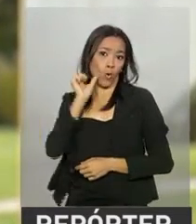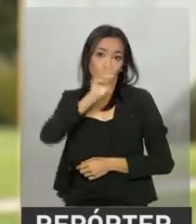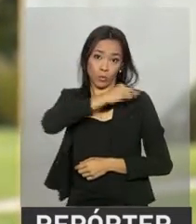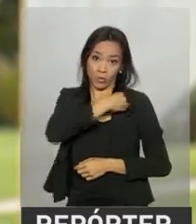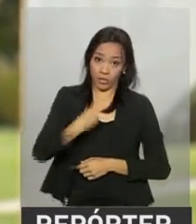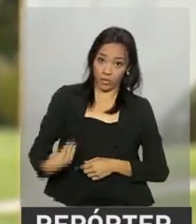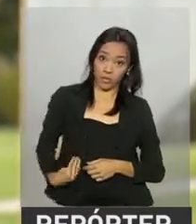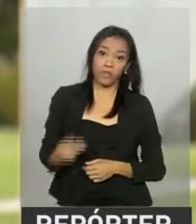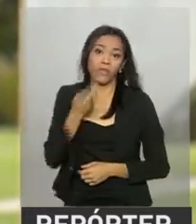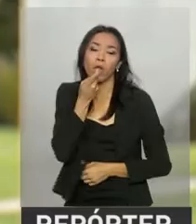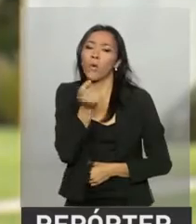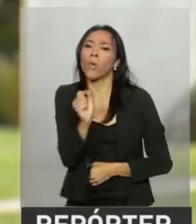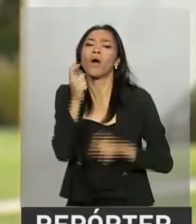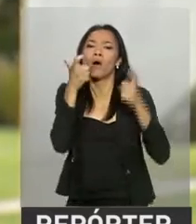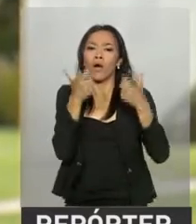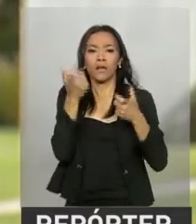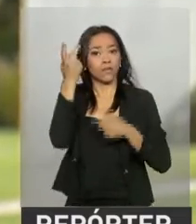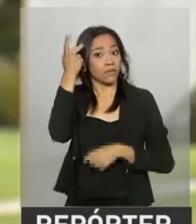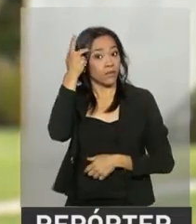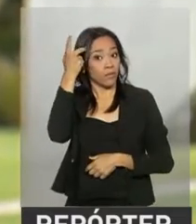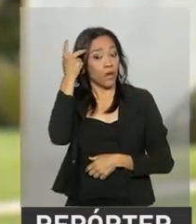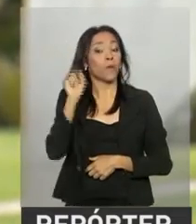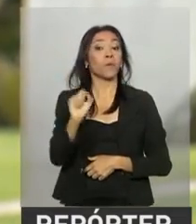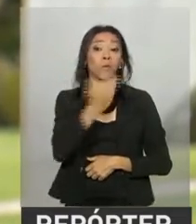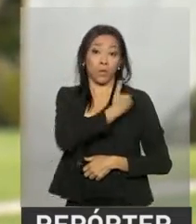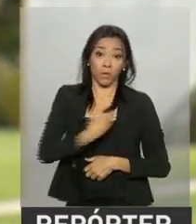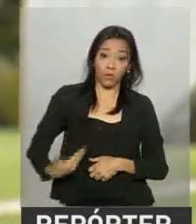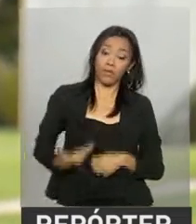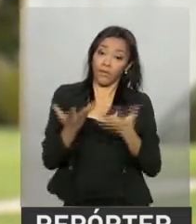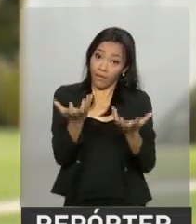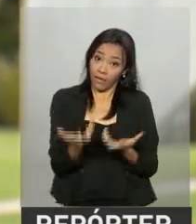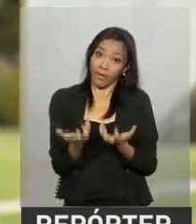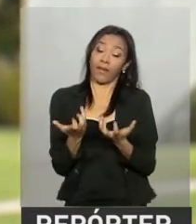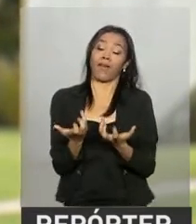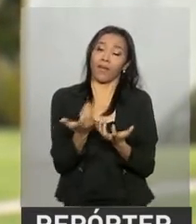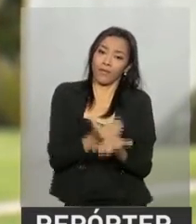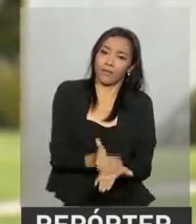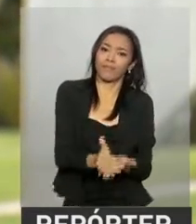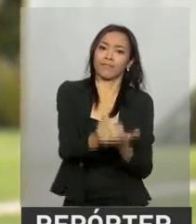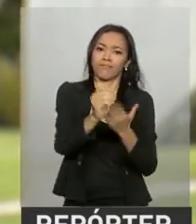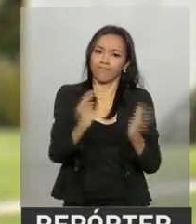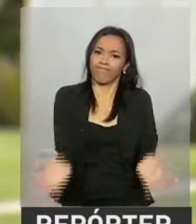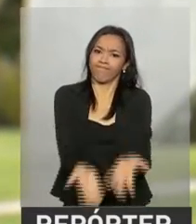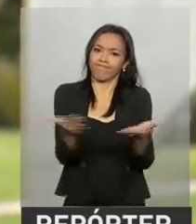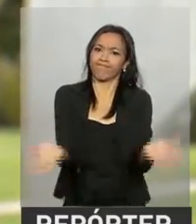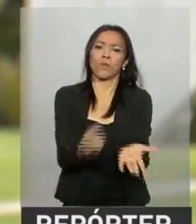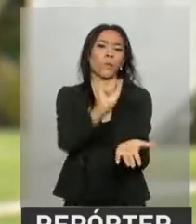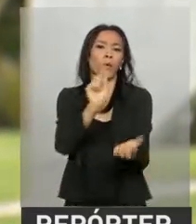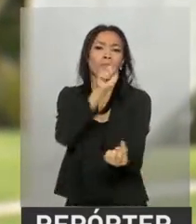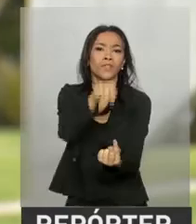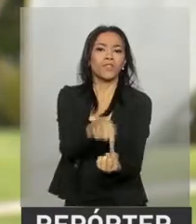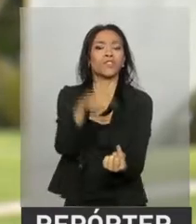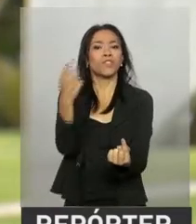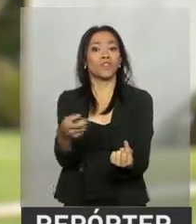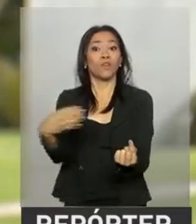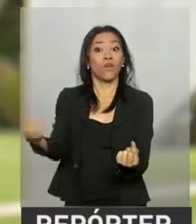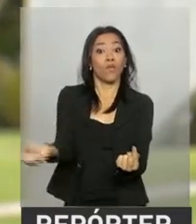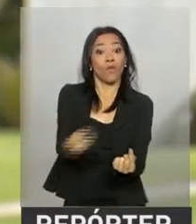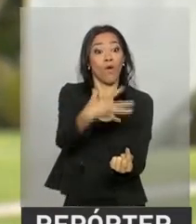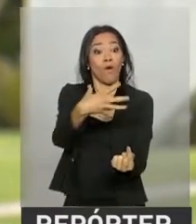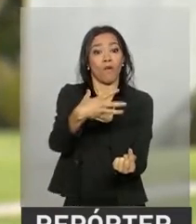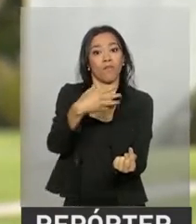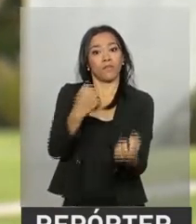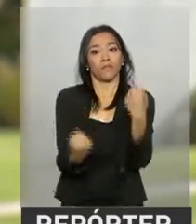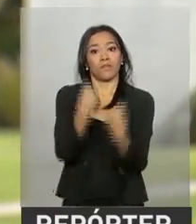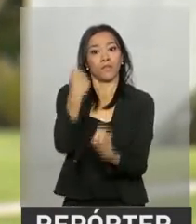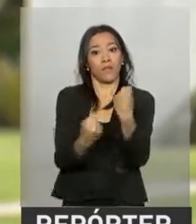Pereira disse em São Paulo que o governo quer colocar em práticas medidas para estimular a renovação da frota nacional de